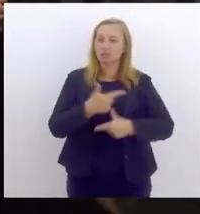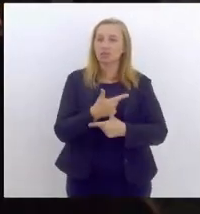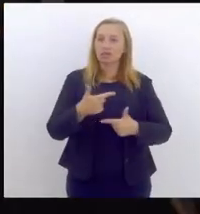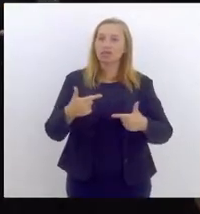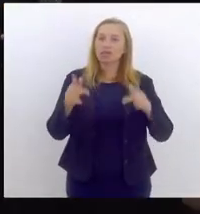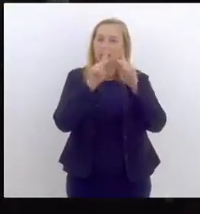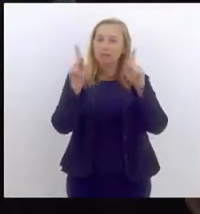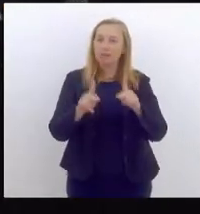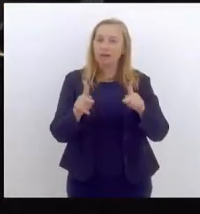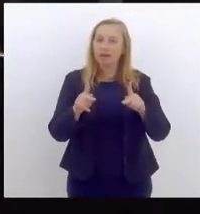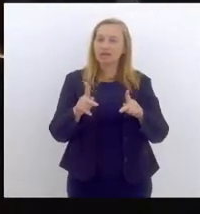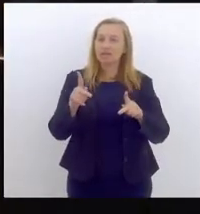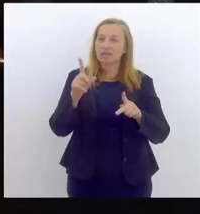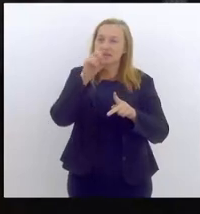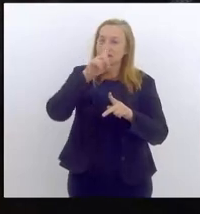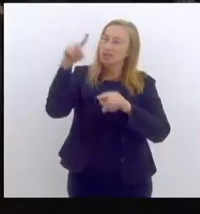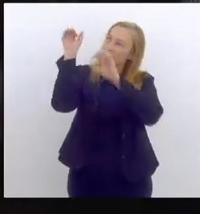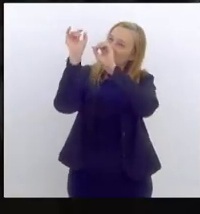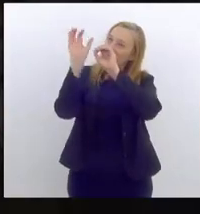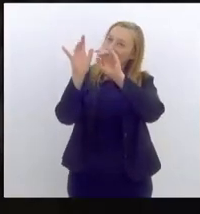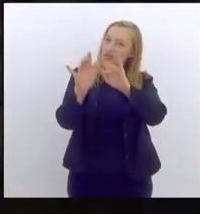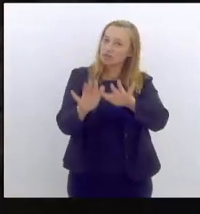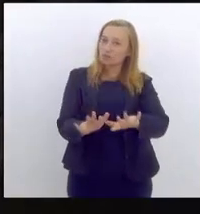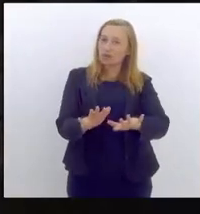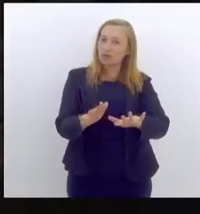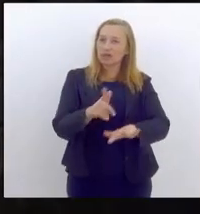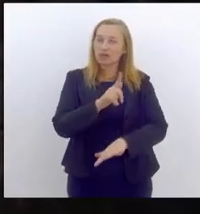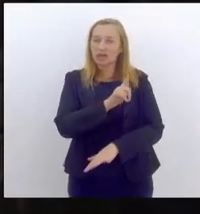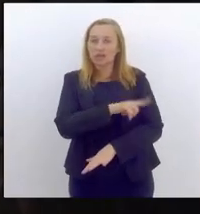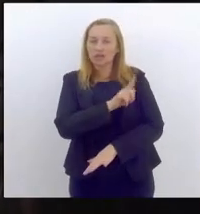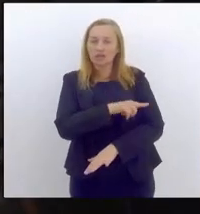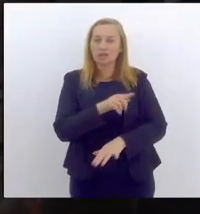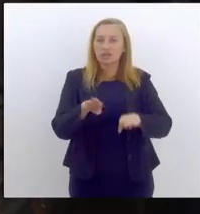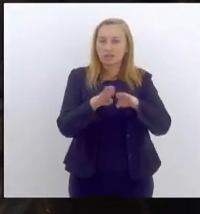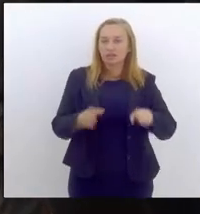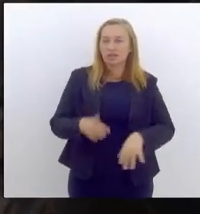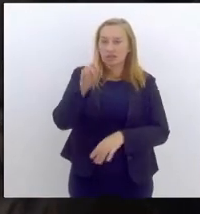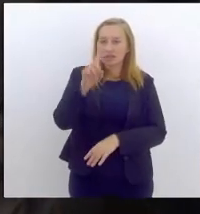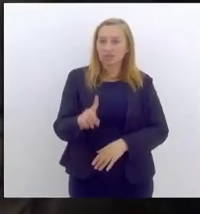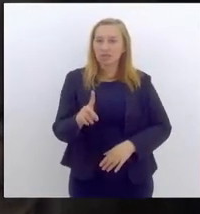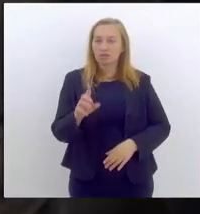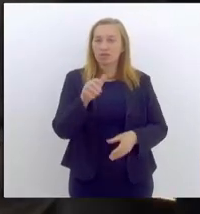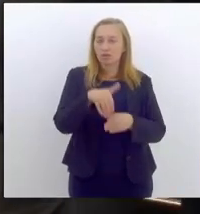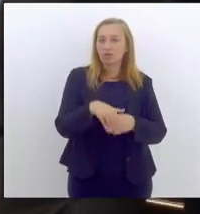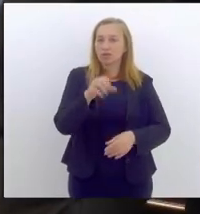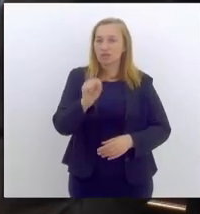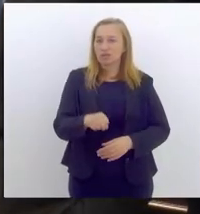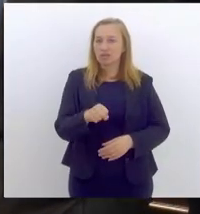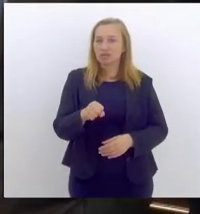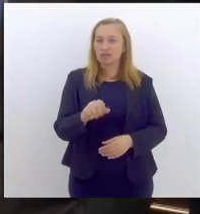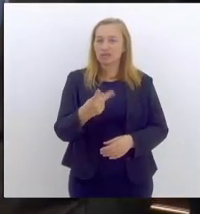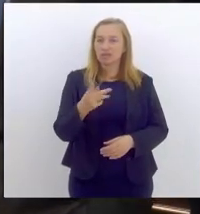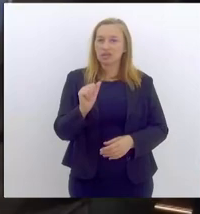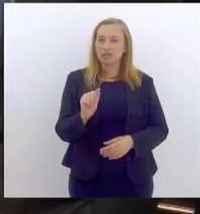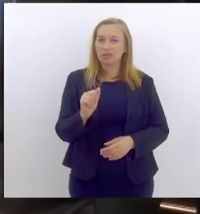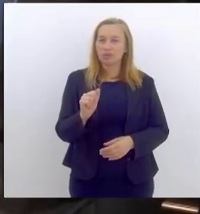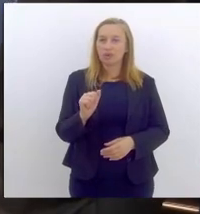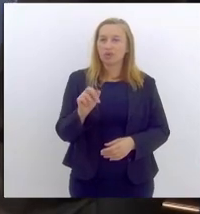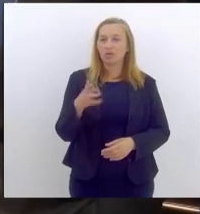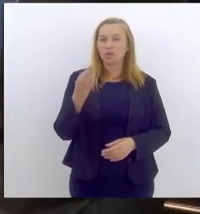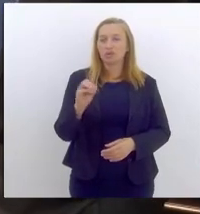que o Papai do Céu possa abençoar a gestão dessa mesa diretora, eu voto sim na chapa Rodrigo Bacelar.